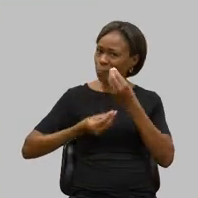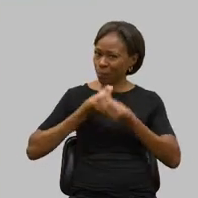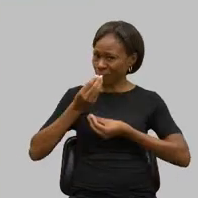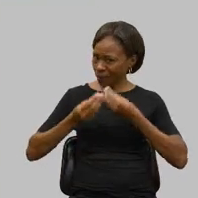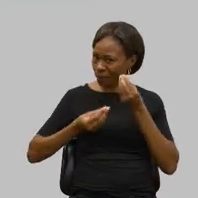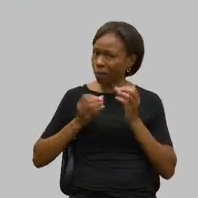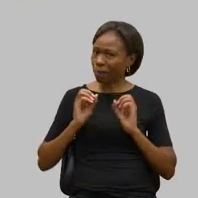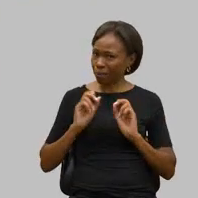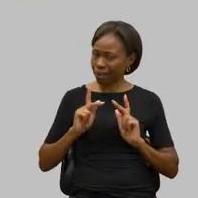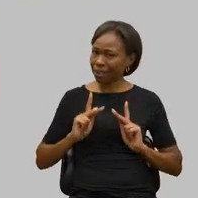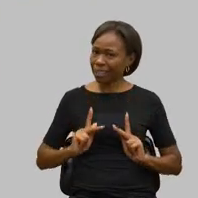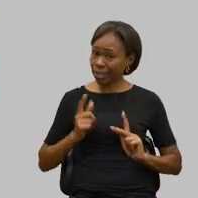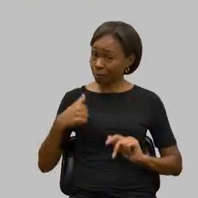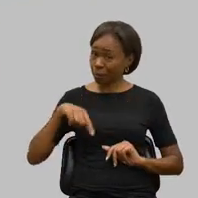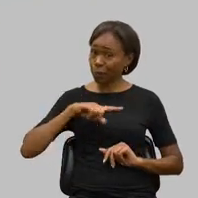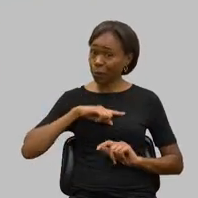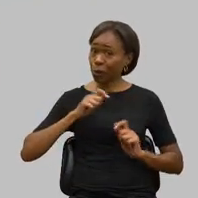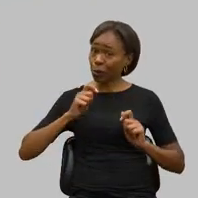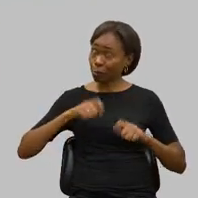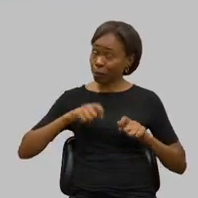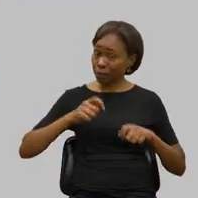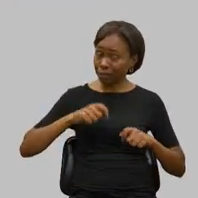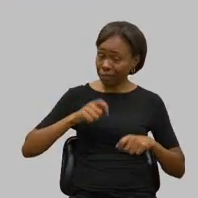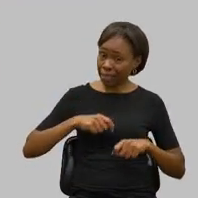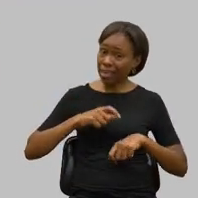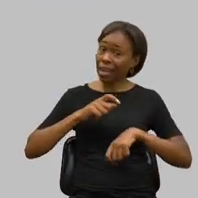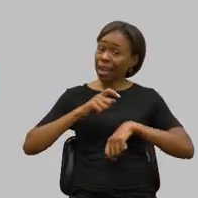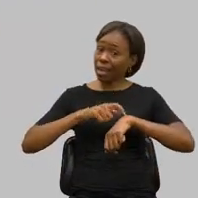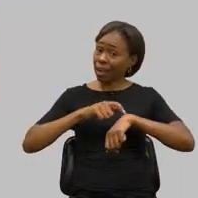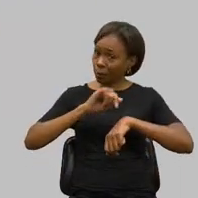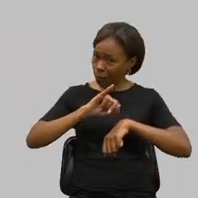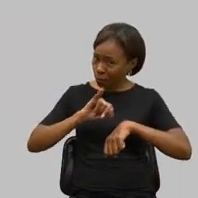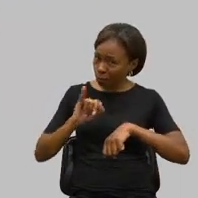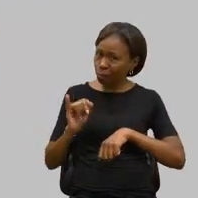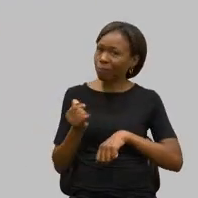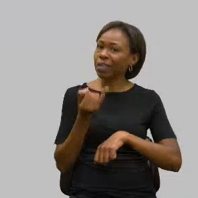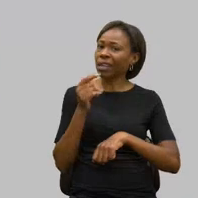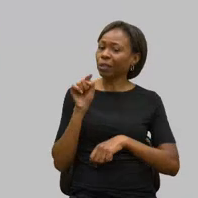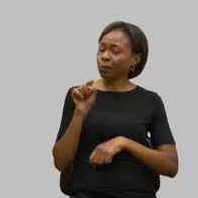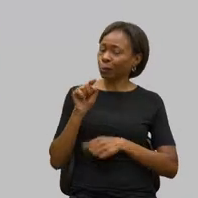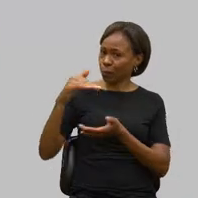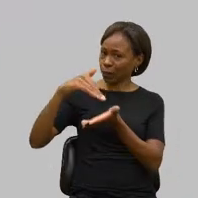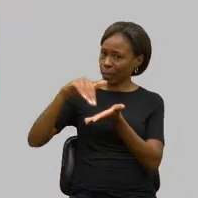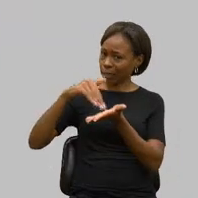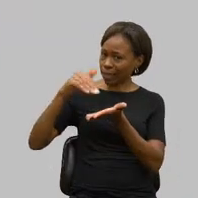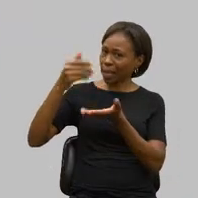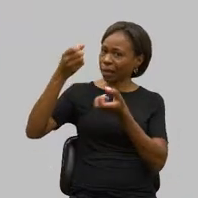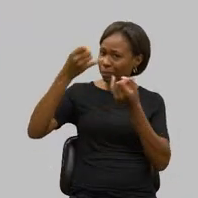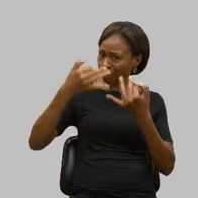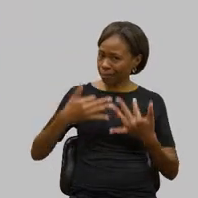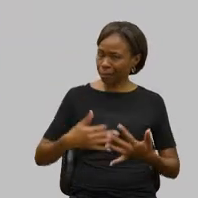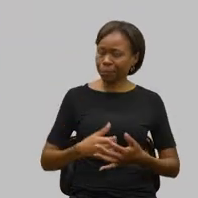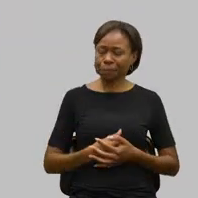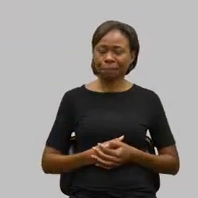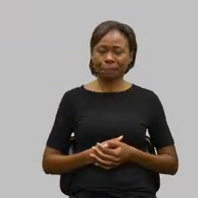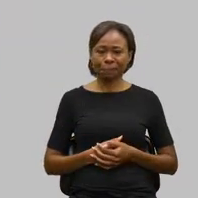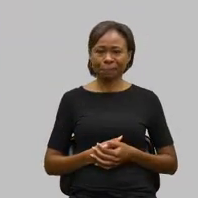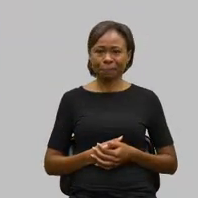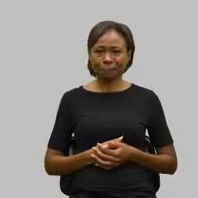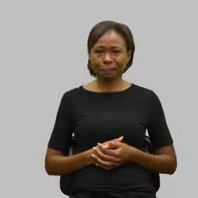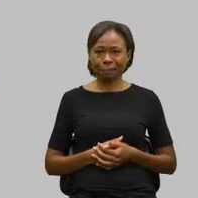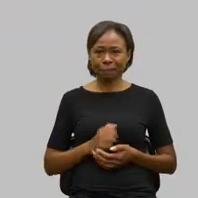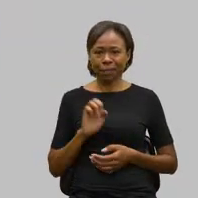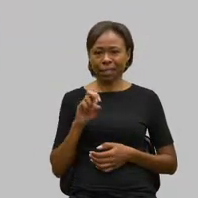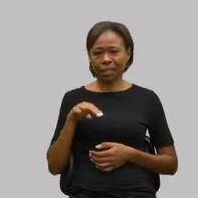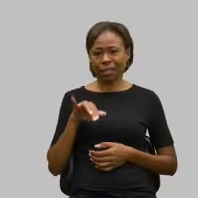para conseguir aproveitar mais a presença do secretário e da equipe dele. Enes Cândido.